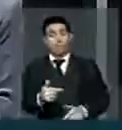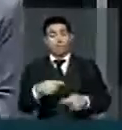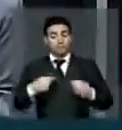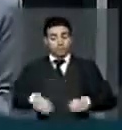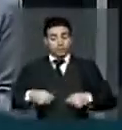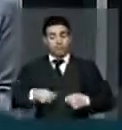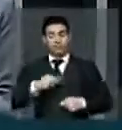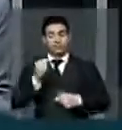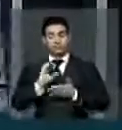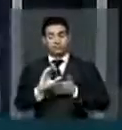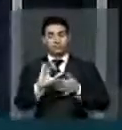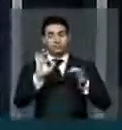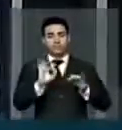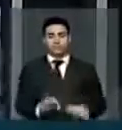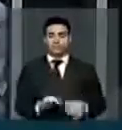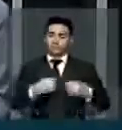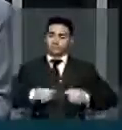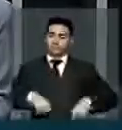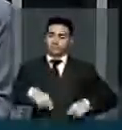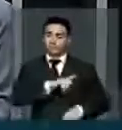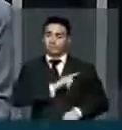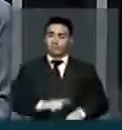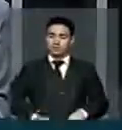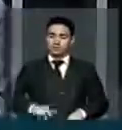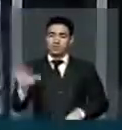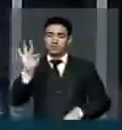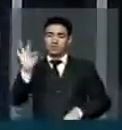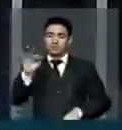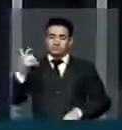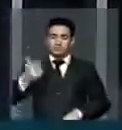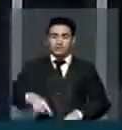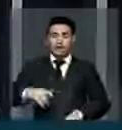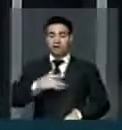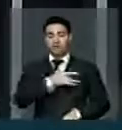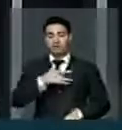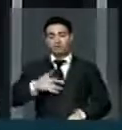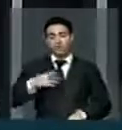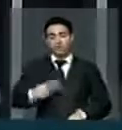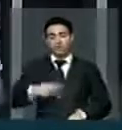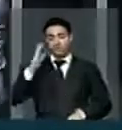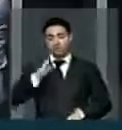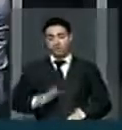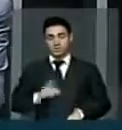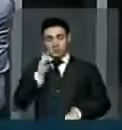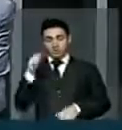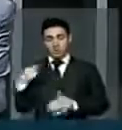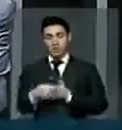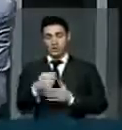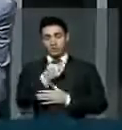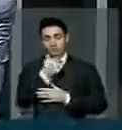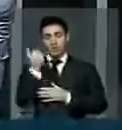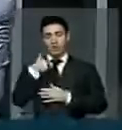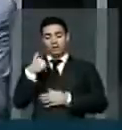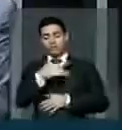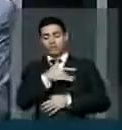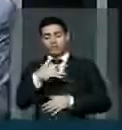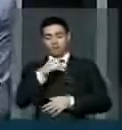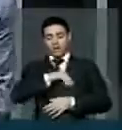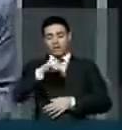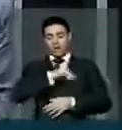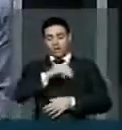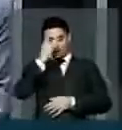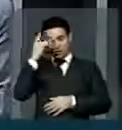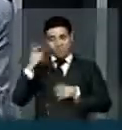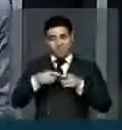bem aplicados. Precisamos que o governo federal invista mais na saúde pública do nosso país, pagando o melhor salário aos médicos do nosso